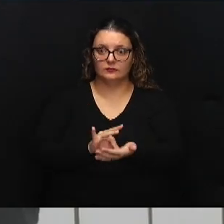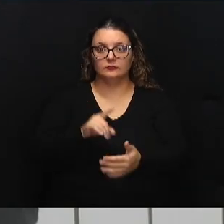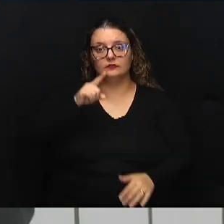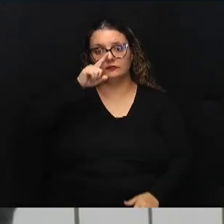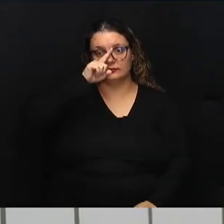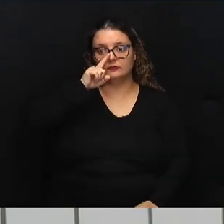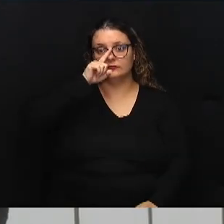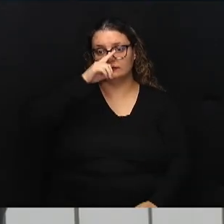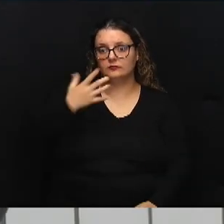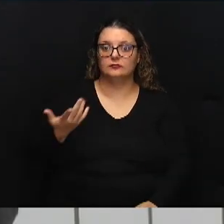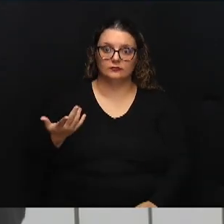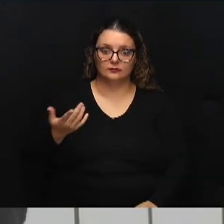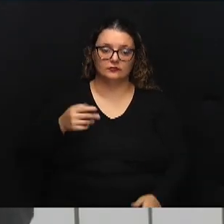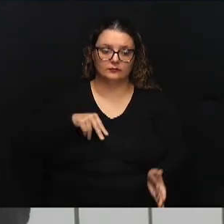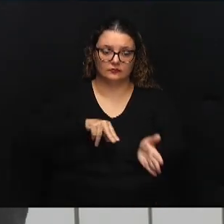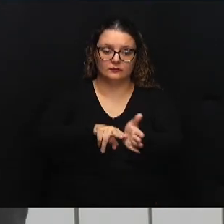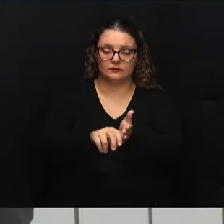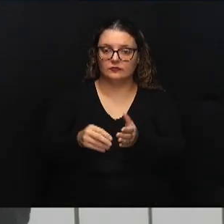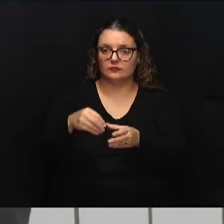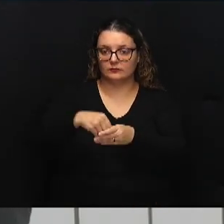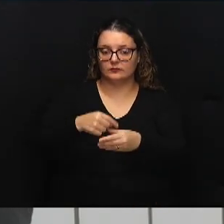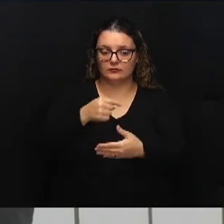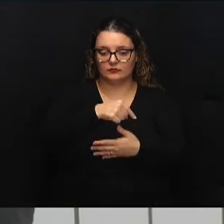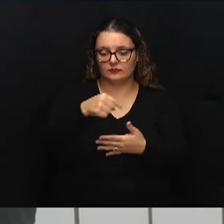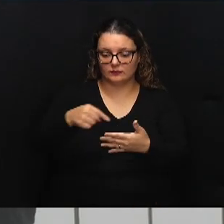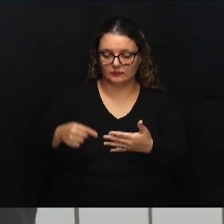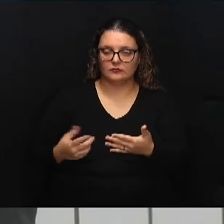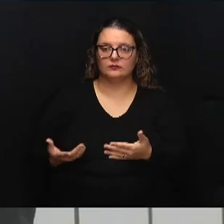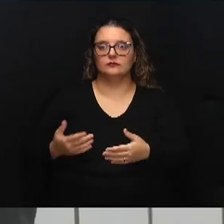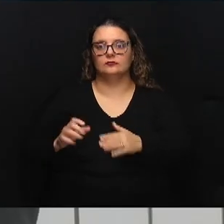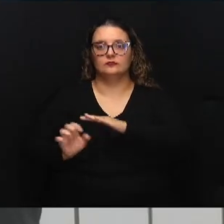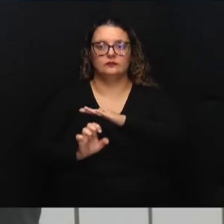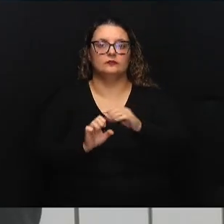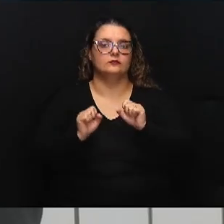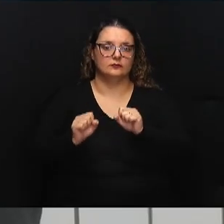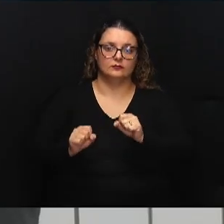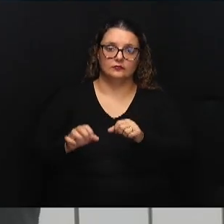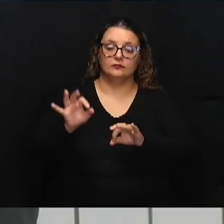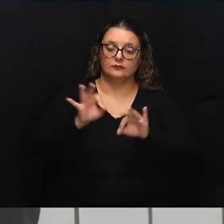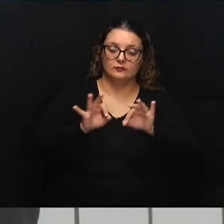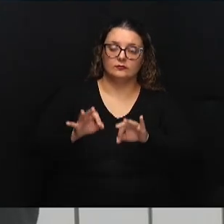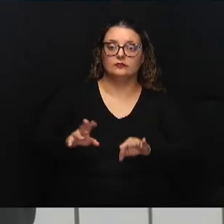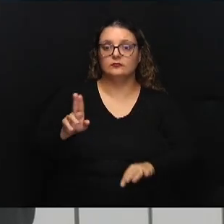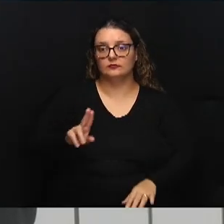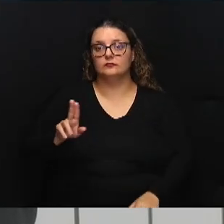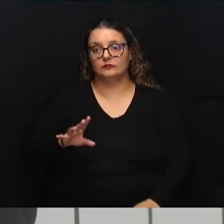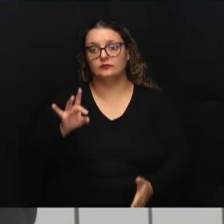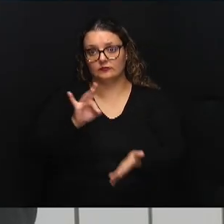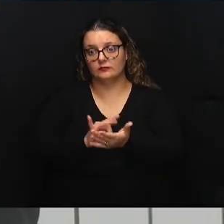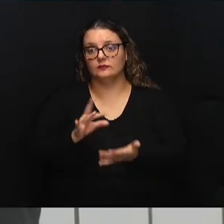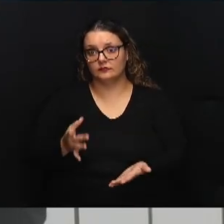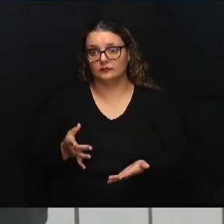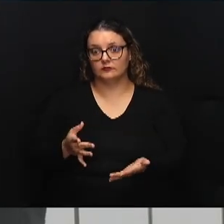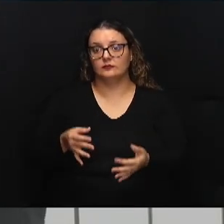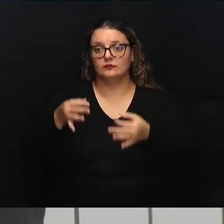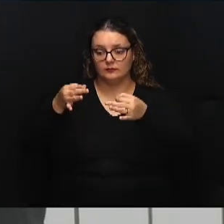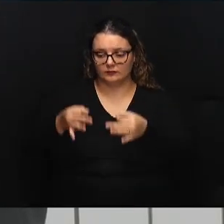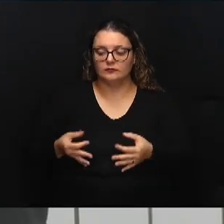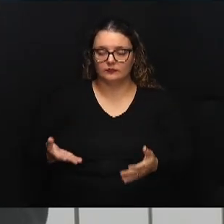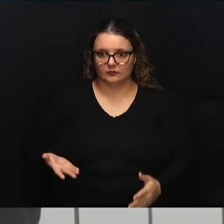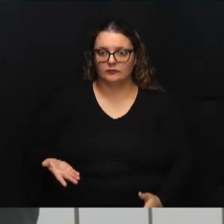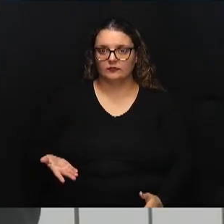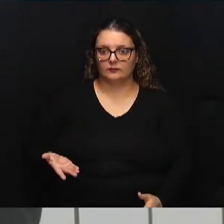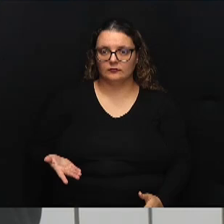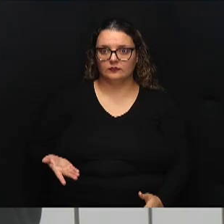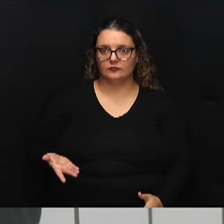riscos, fazer um diagnóstico dentro de cada empresa para poder se precaver e aplicar realmente corretamente, né,